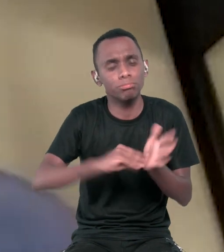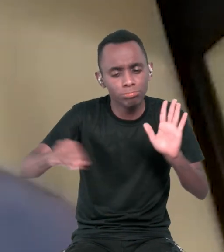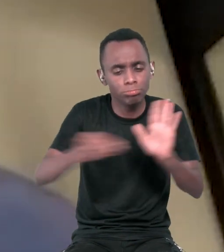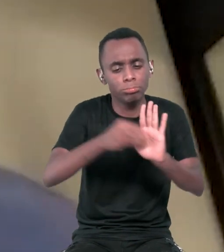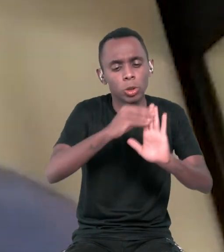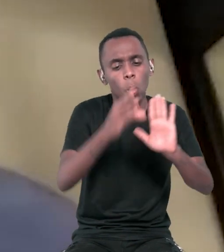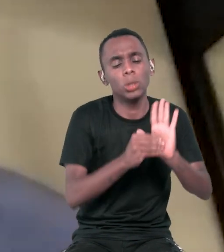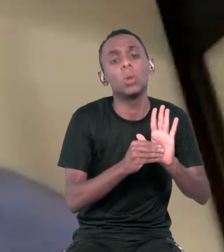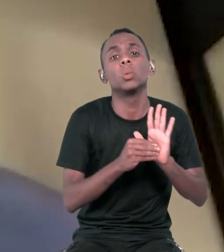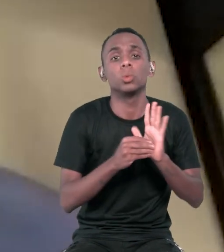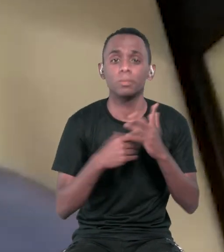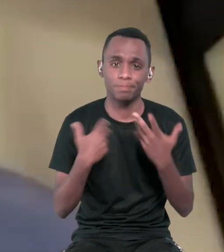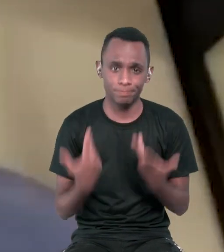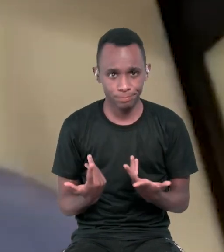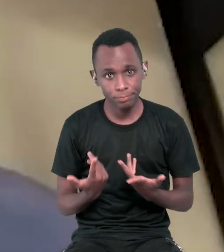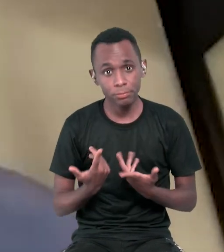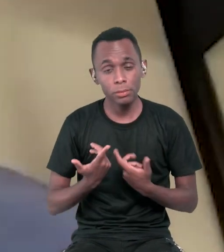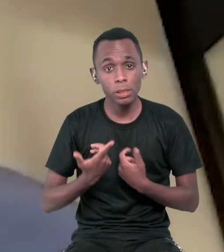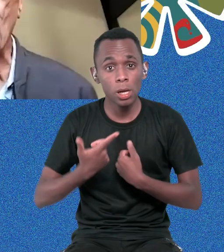Então, neste momento,